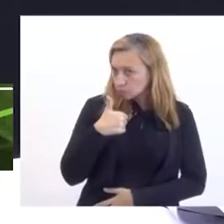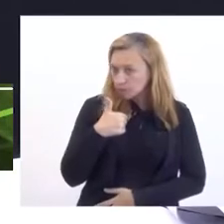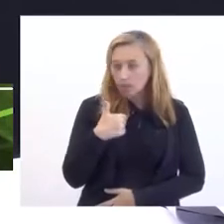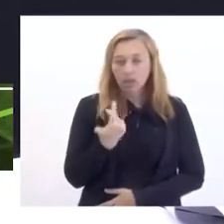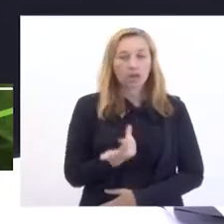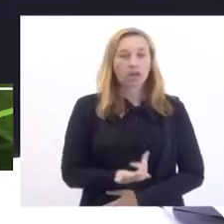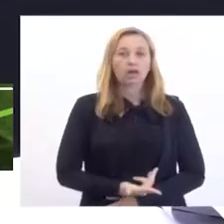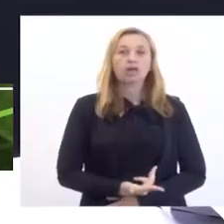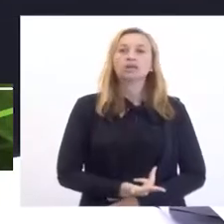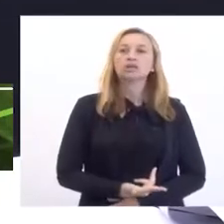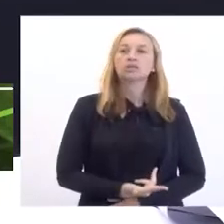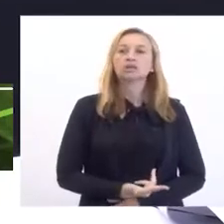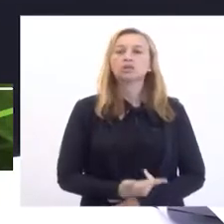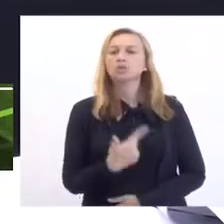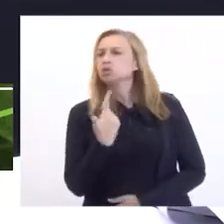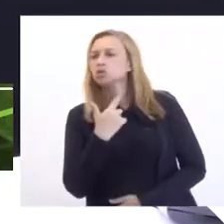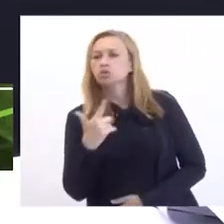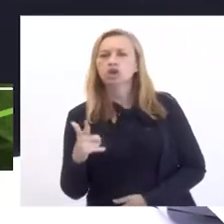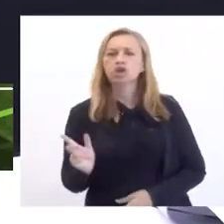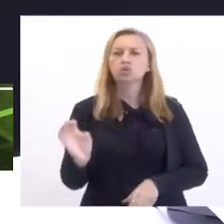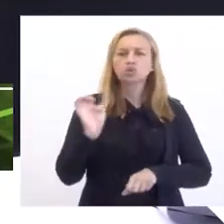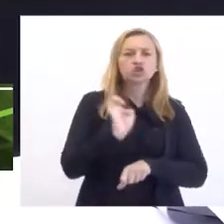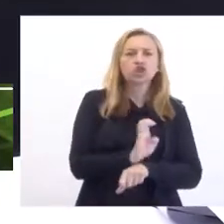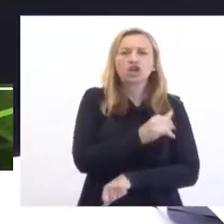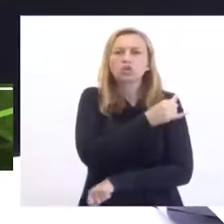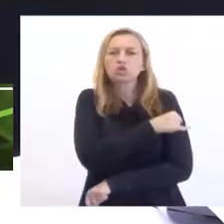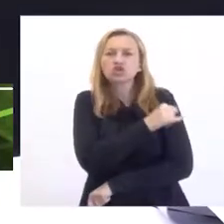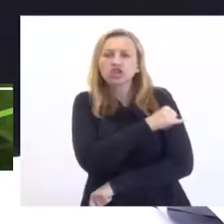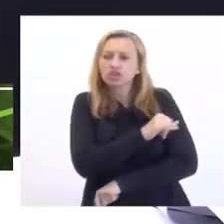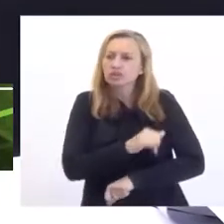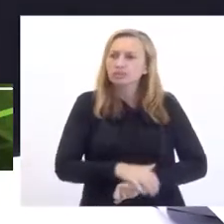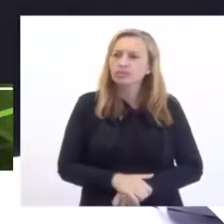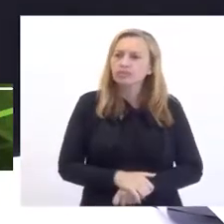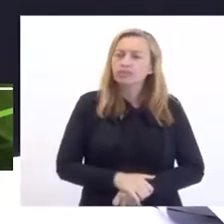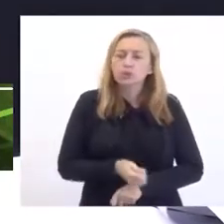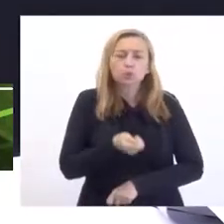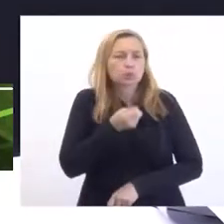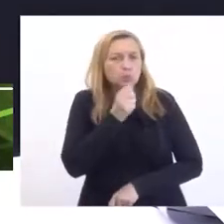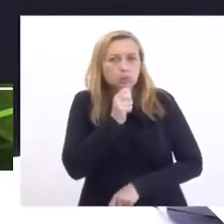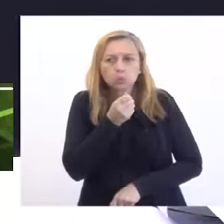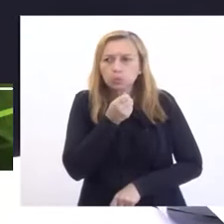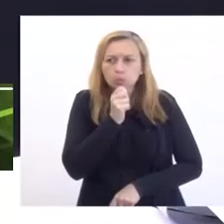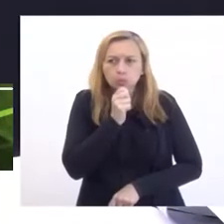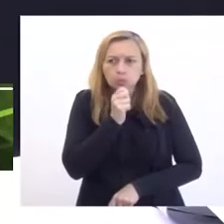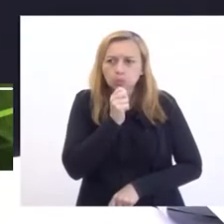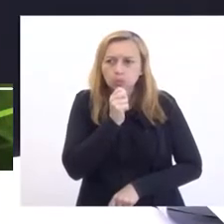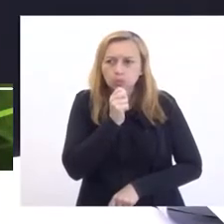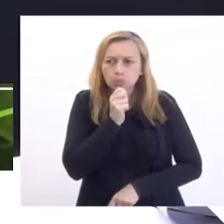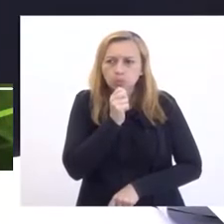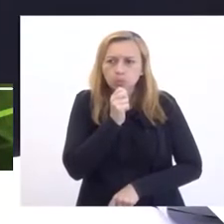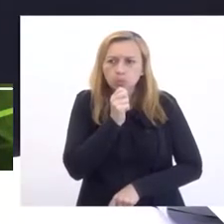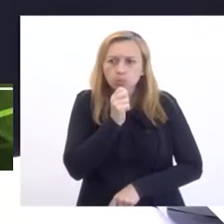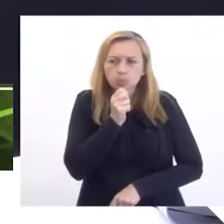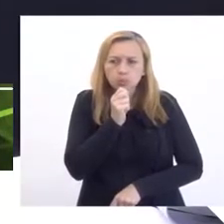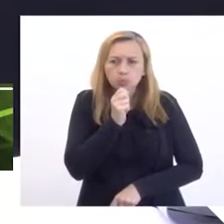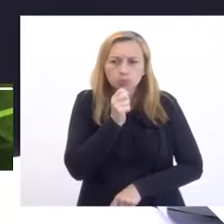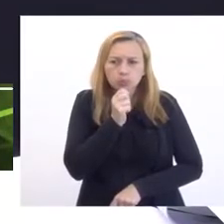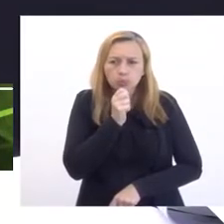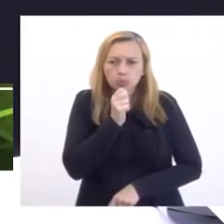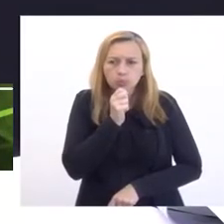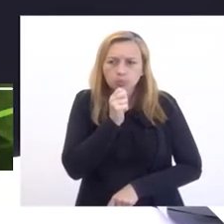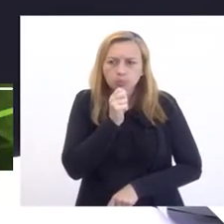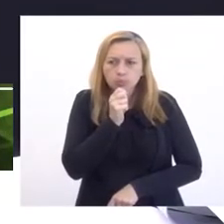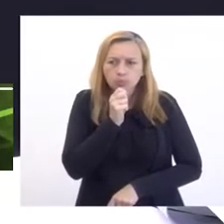há no Estado do Rio de Janeiro nenhum precedente, porque o